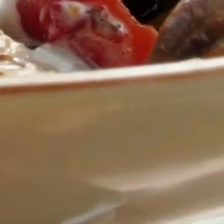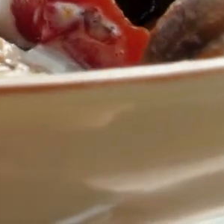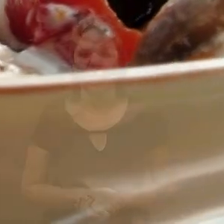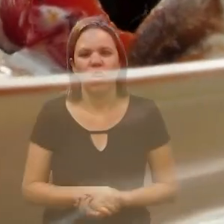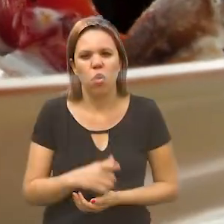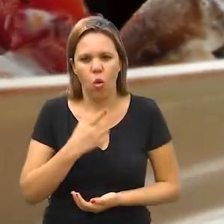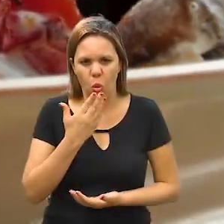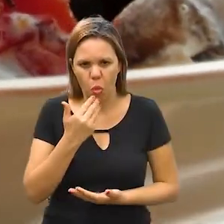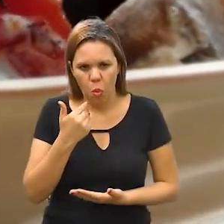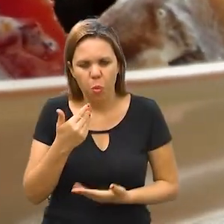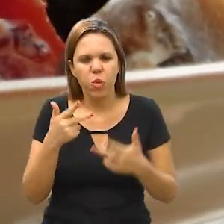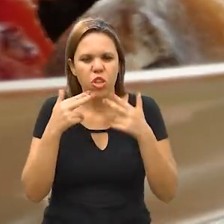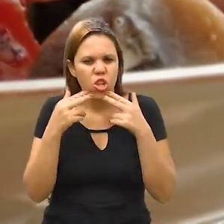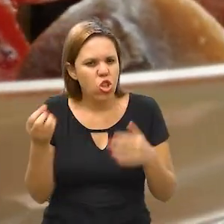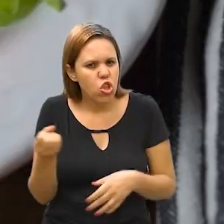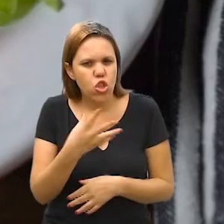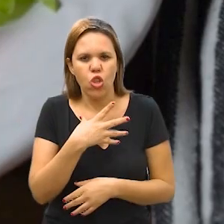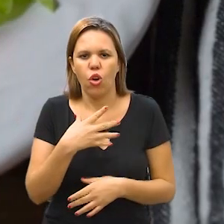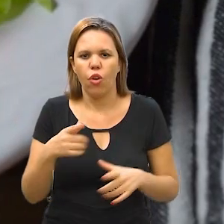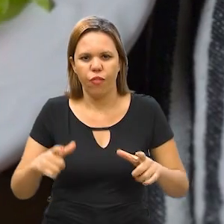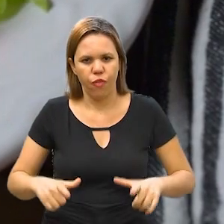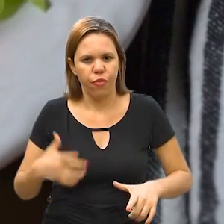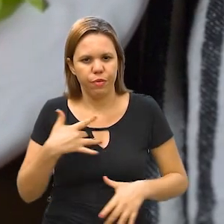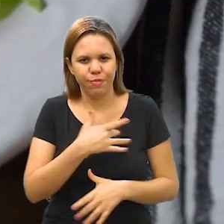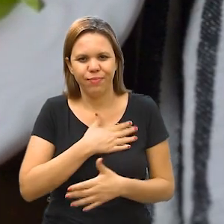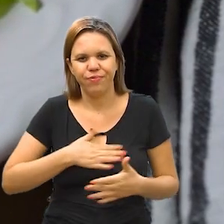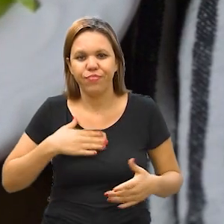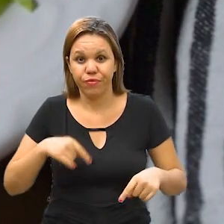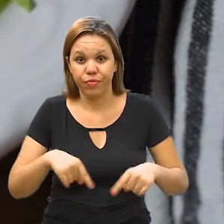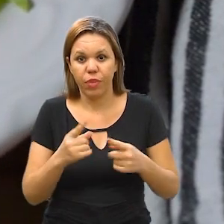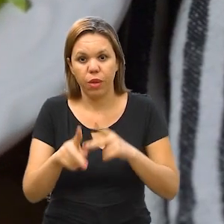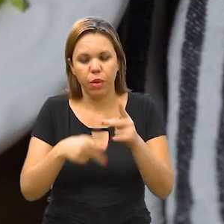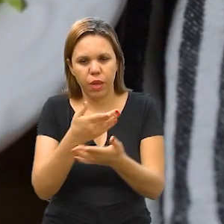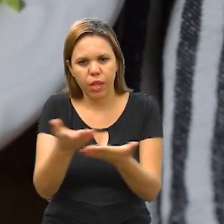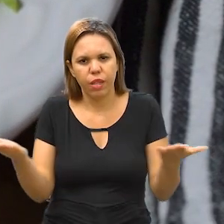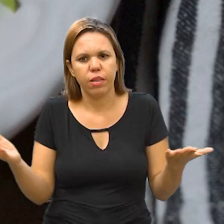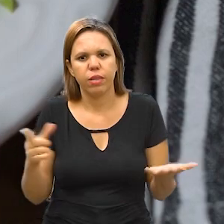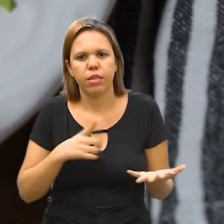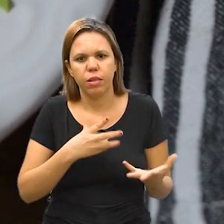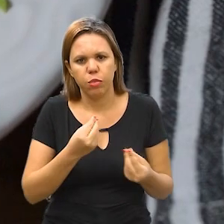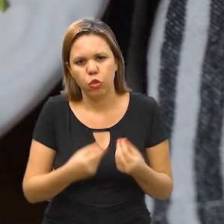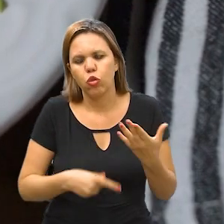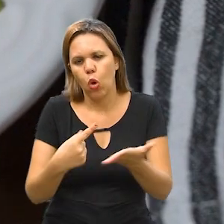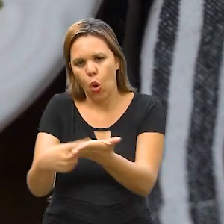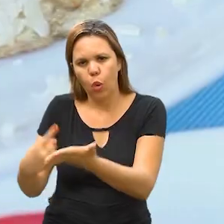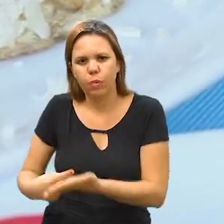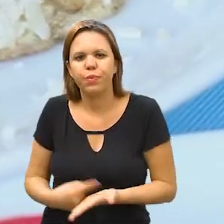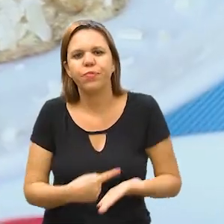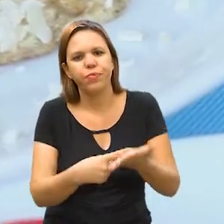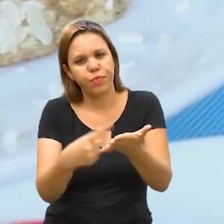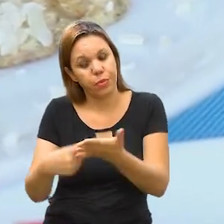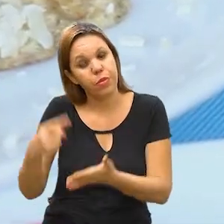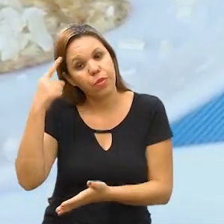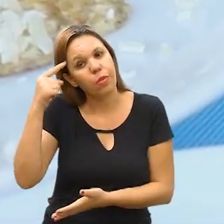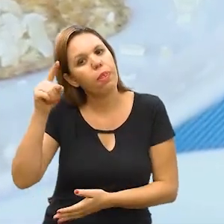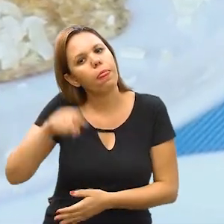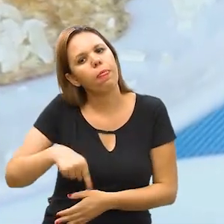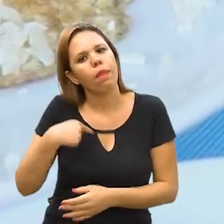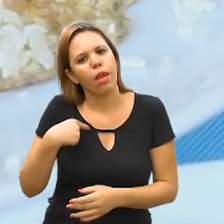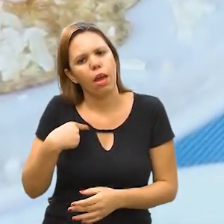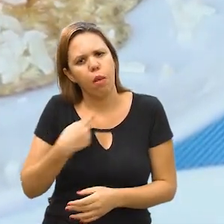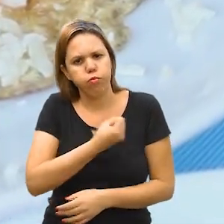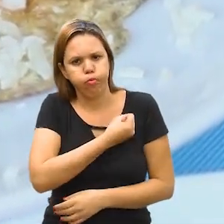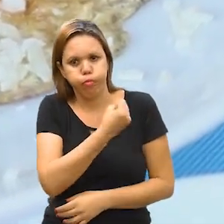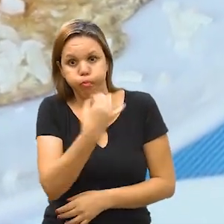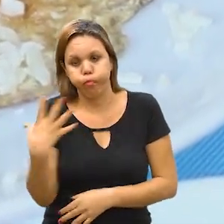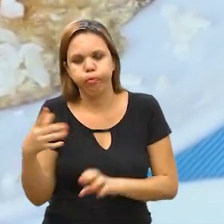Ter comida fresca e saudável na mesa é um desafio para pessoas que têm muitos compromissos. Pensando nisso, é grande o